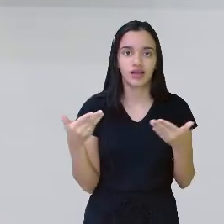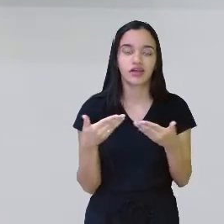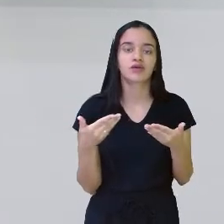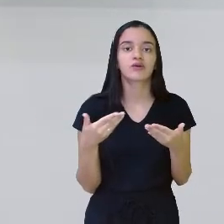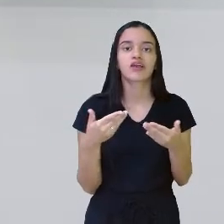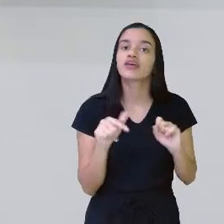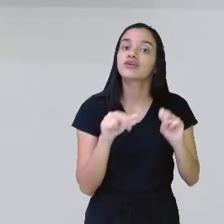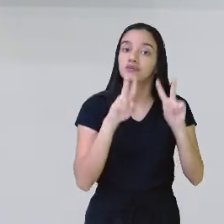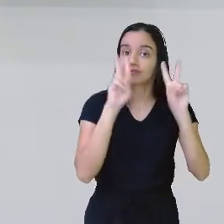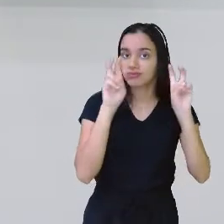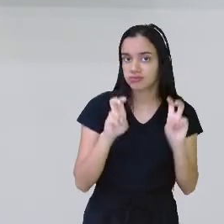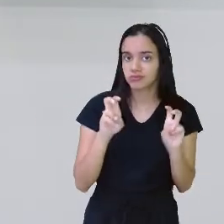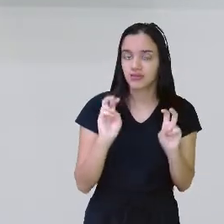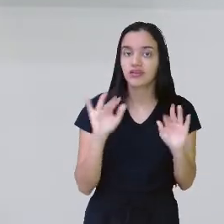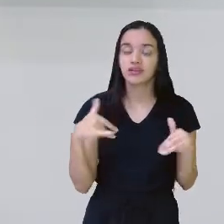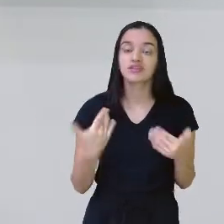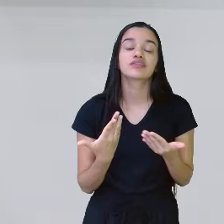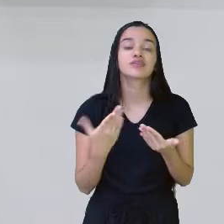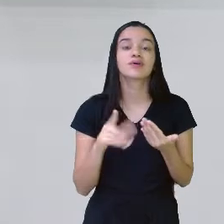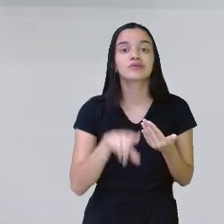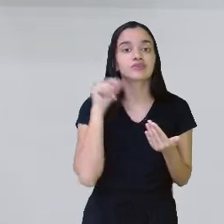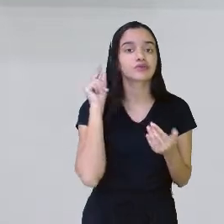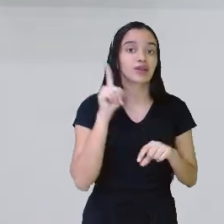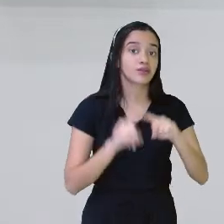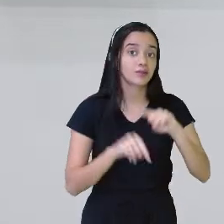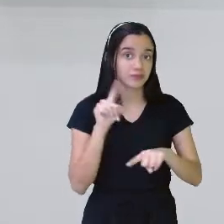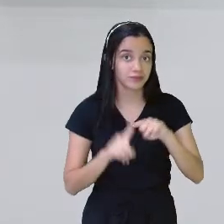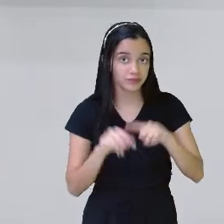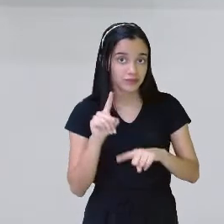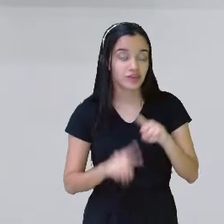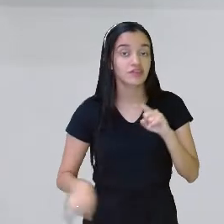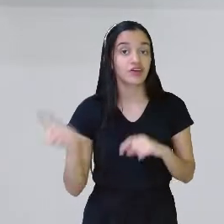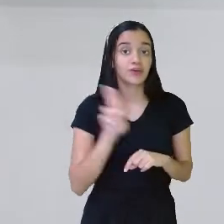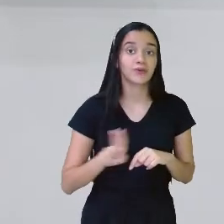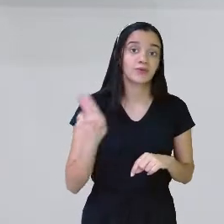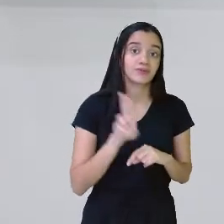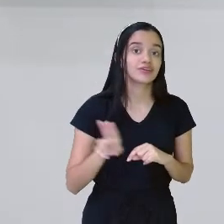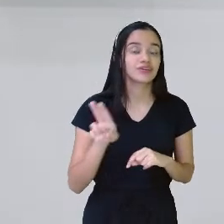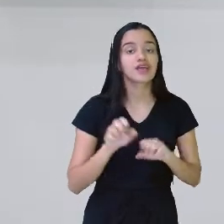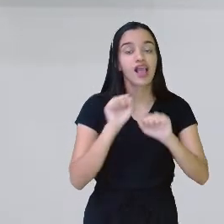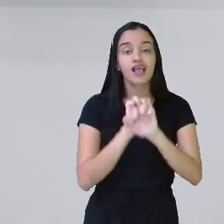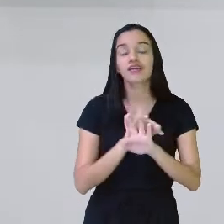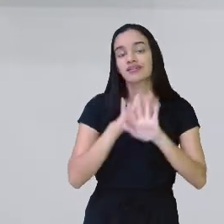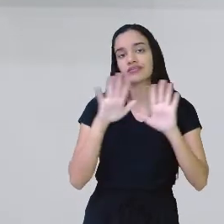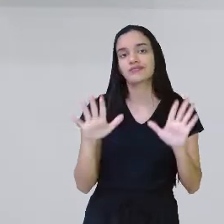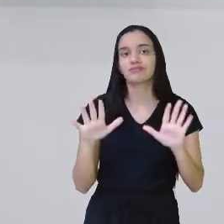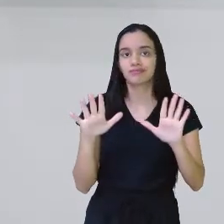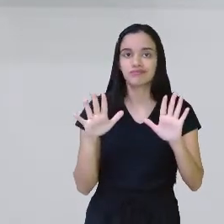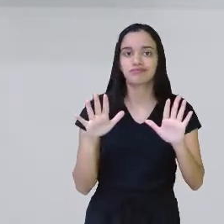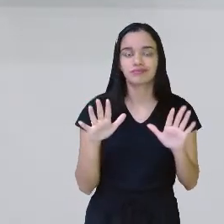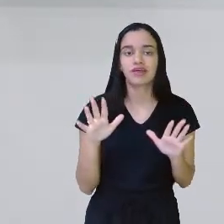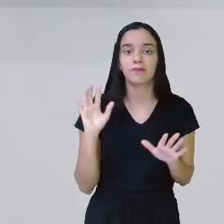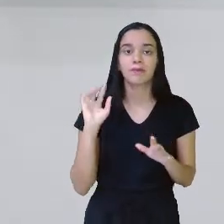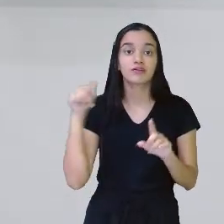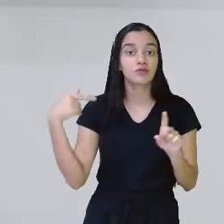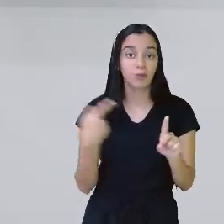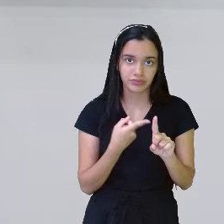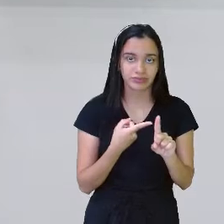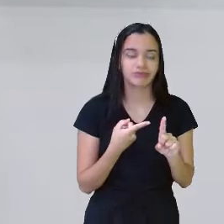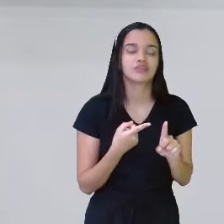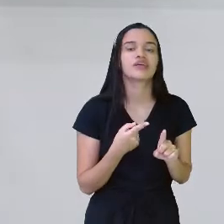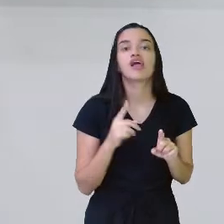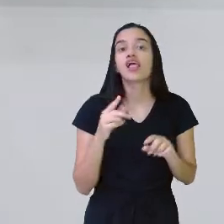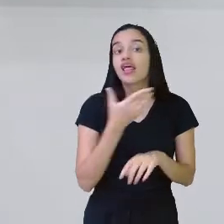foi definido, a seleção do material que será utilizado fica mais clarificada, então fica mais óbvia.